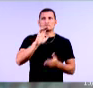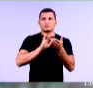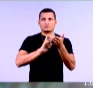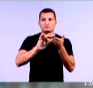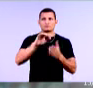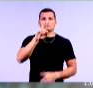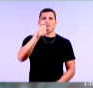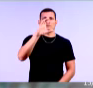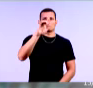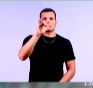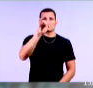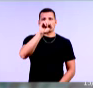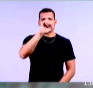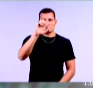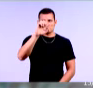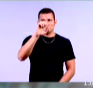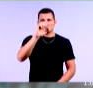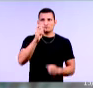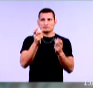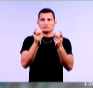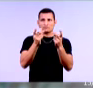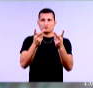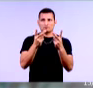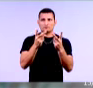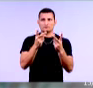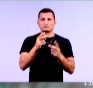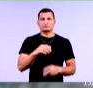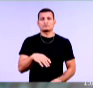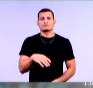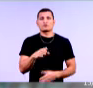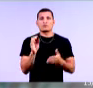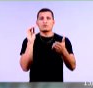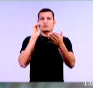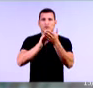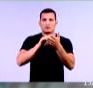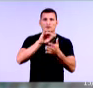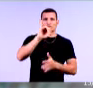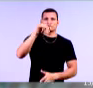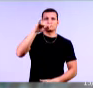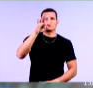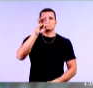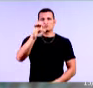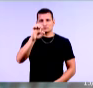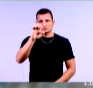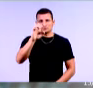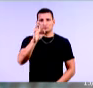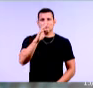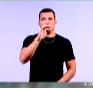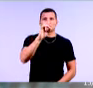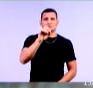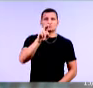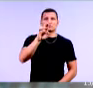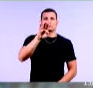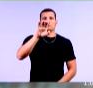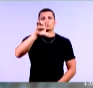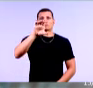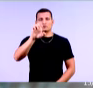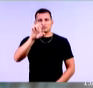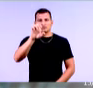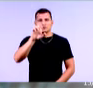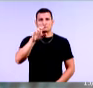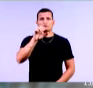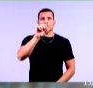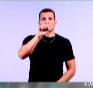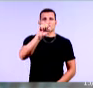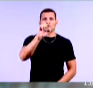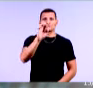venda. Em vez de colocar int, double, string, que são tipos que já foram definidos pelo Java, que